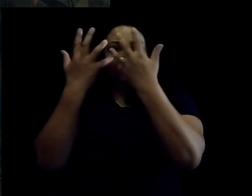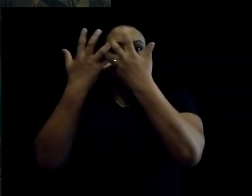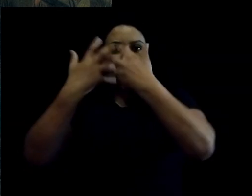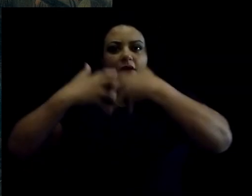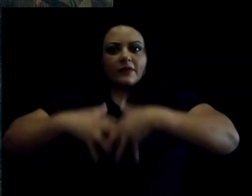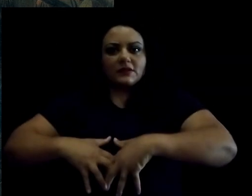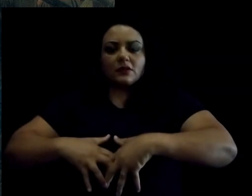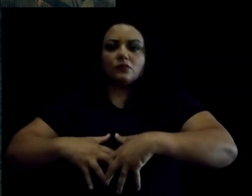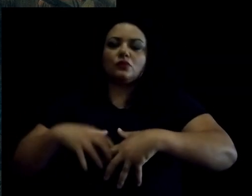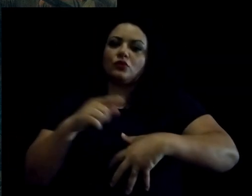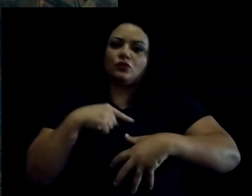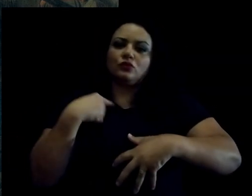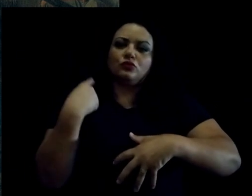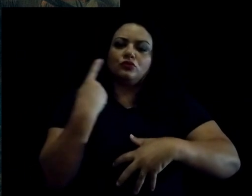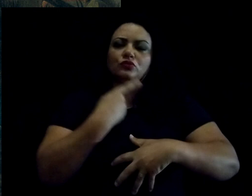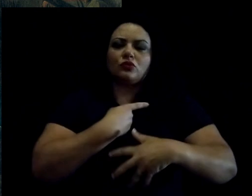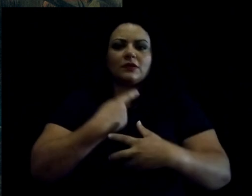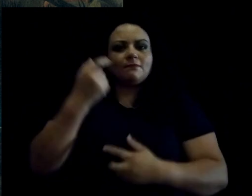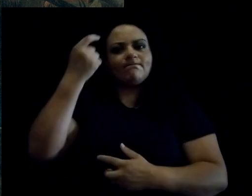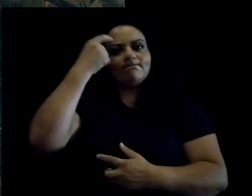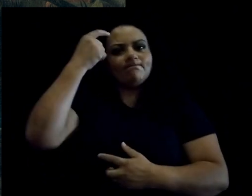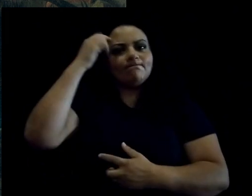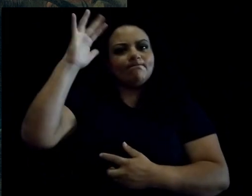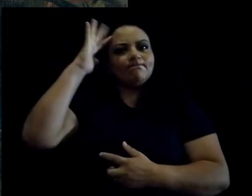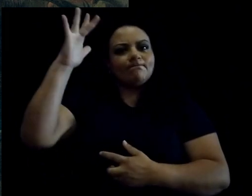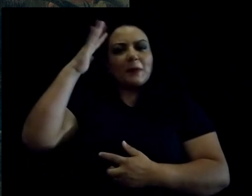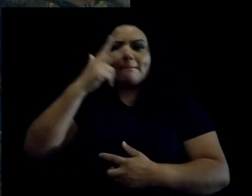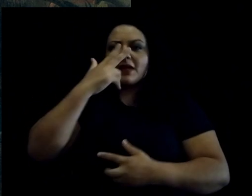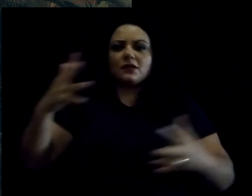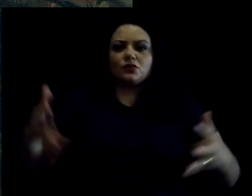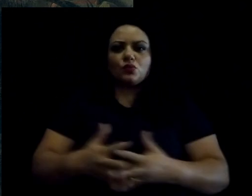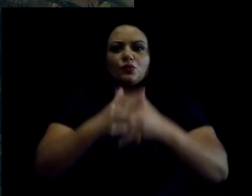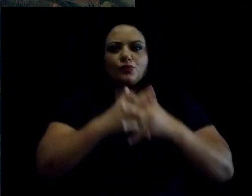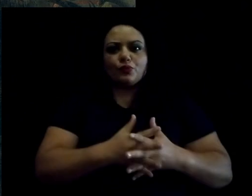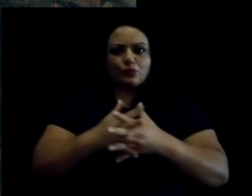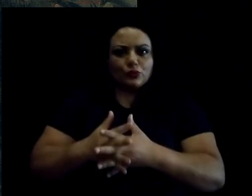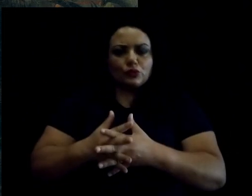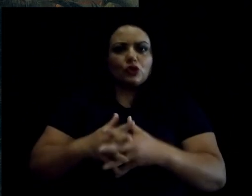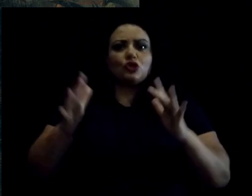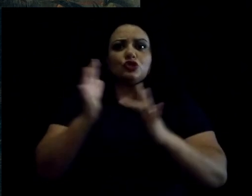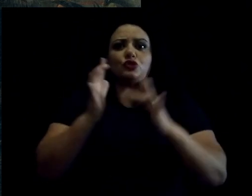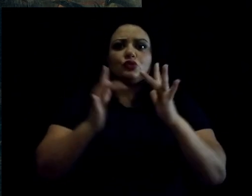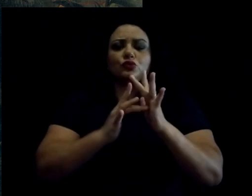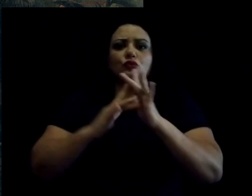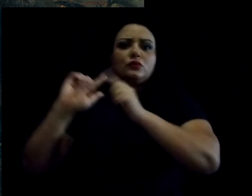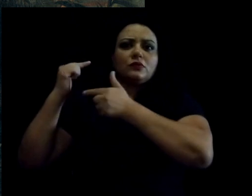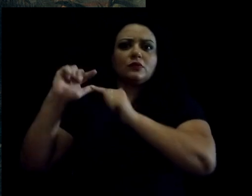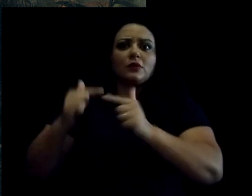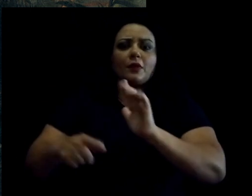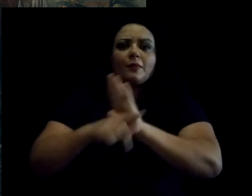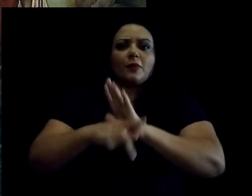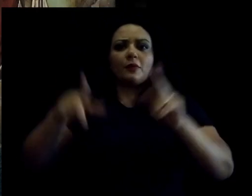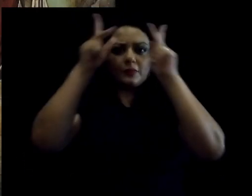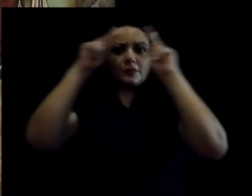Uma breve reflexão é o bastante para nos deixar confusos. Jesus e sua família são descendentes de um grupo